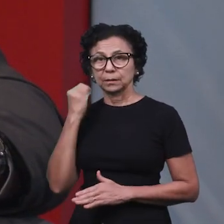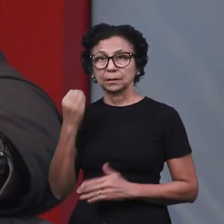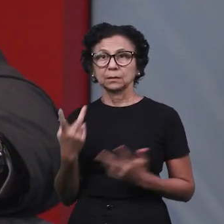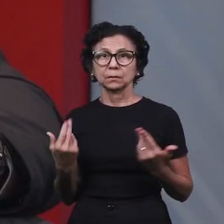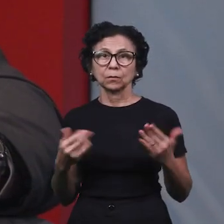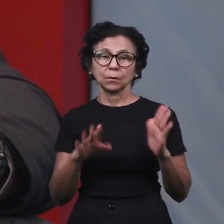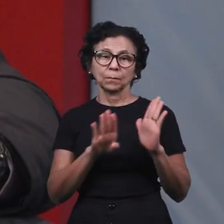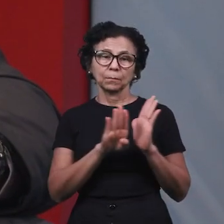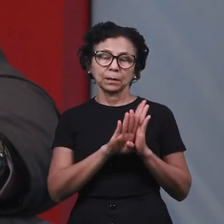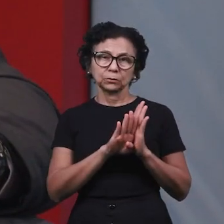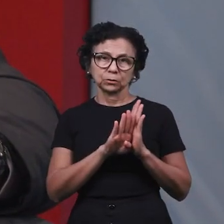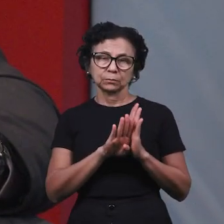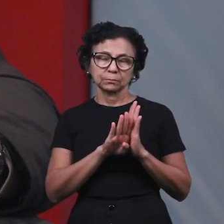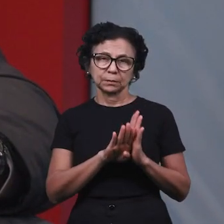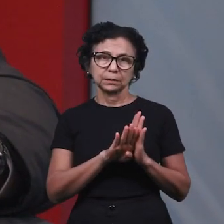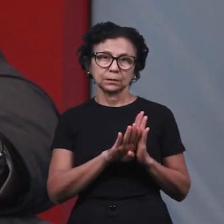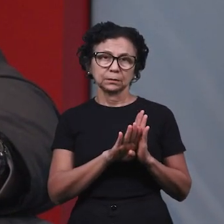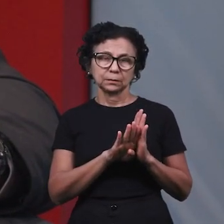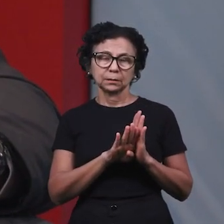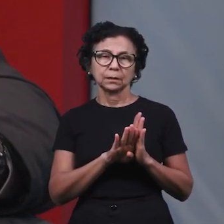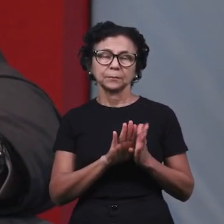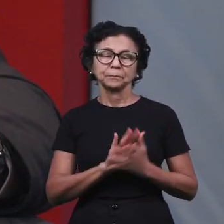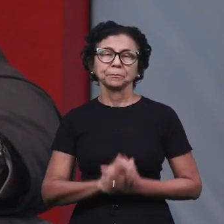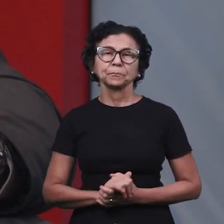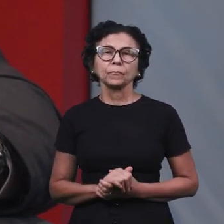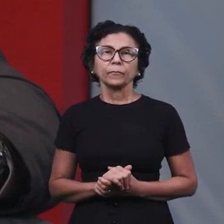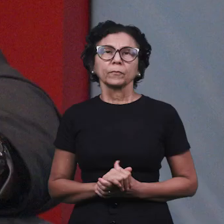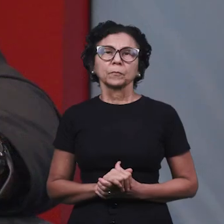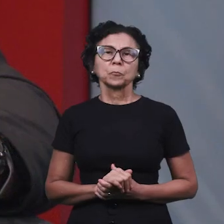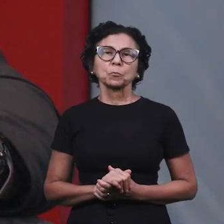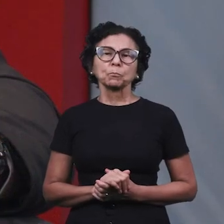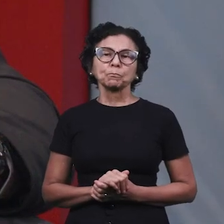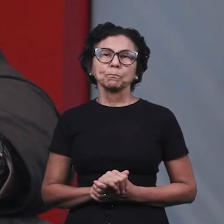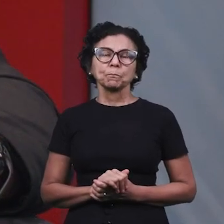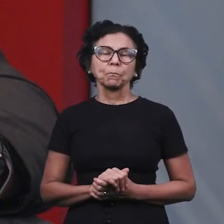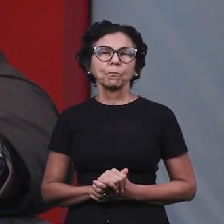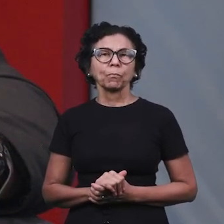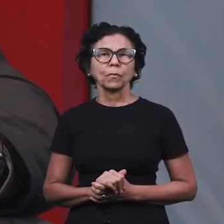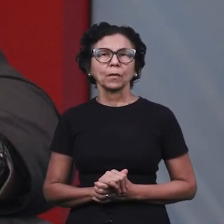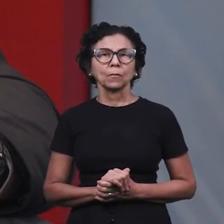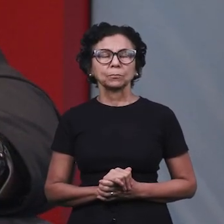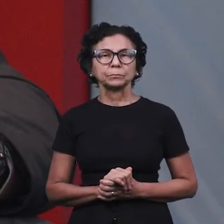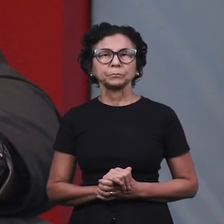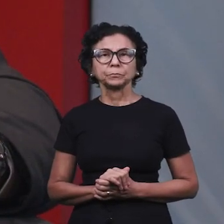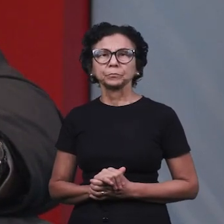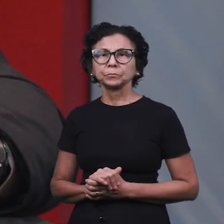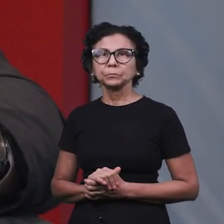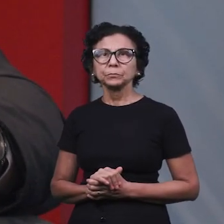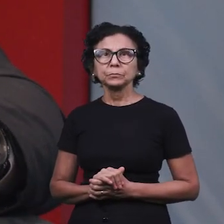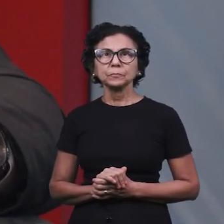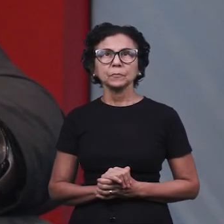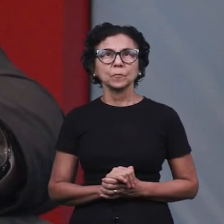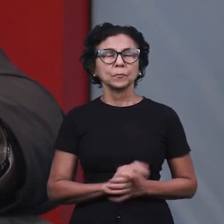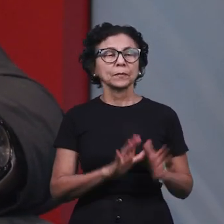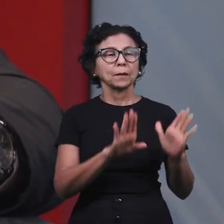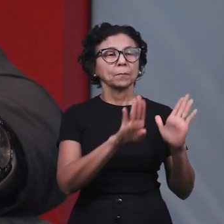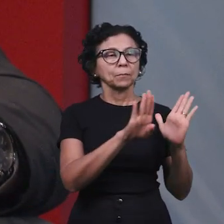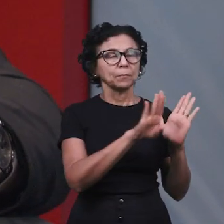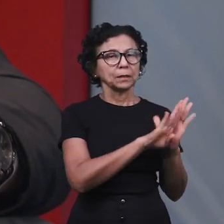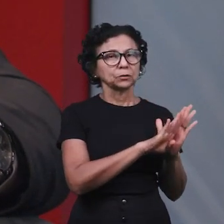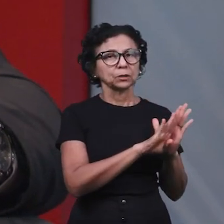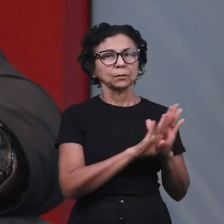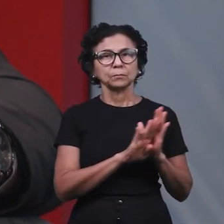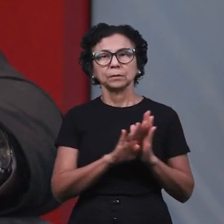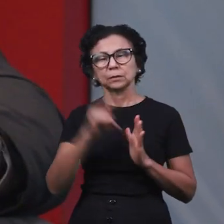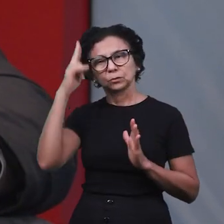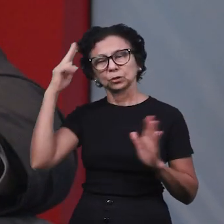Benjamim, aquele que abraçou, a palavra diz assim que Benjamim abraçou José, José e Benjamim